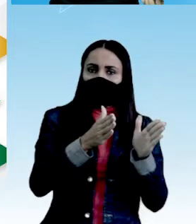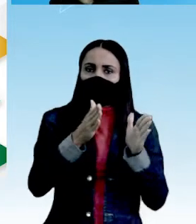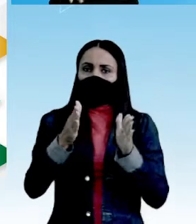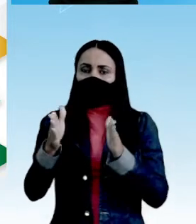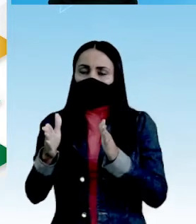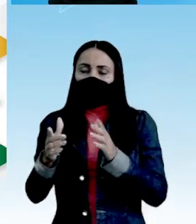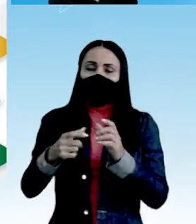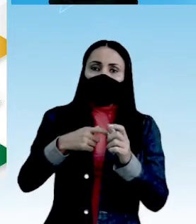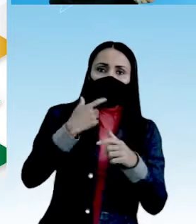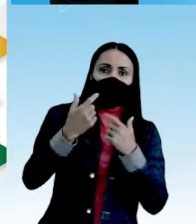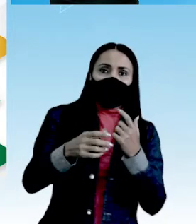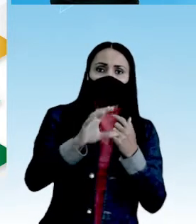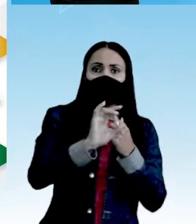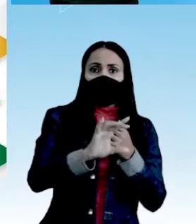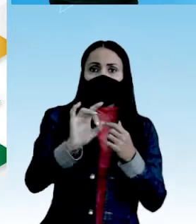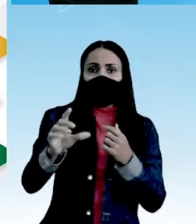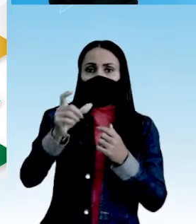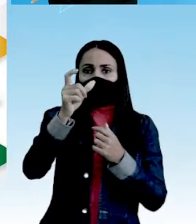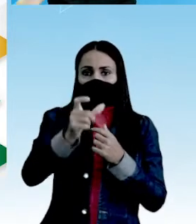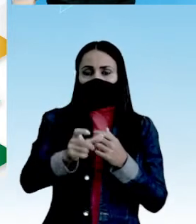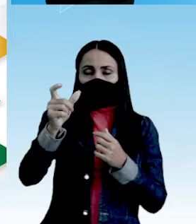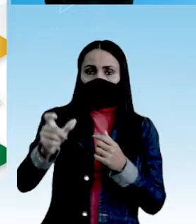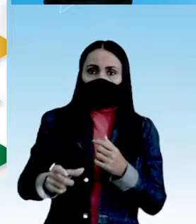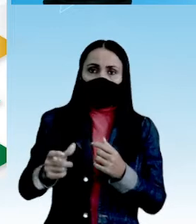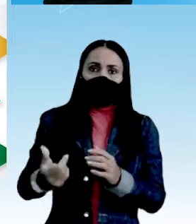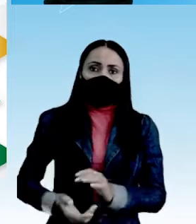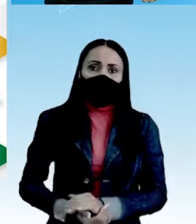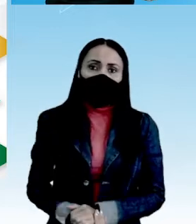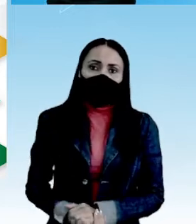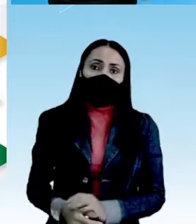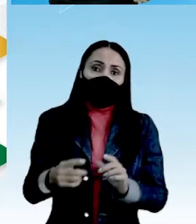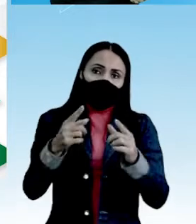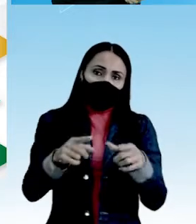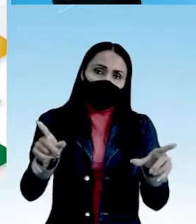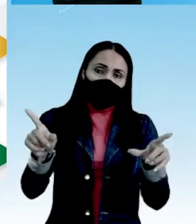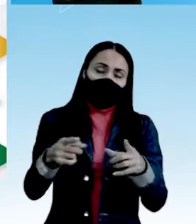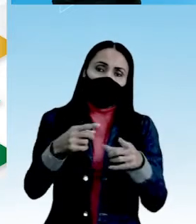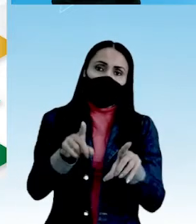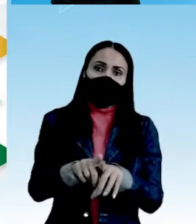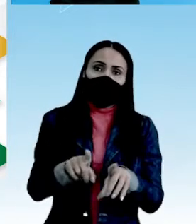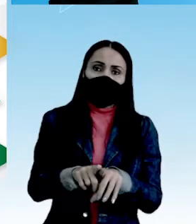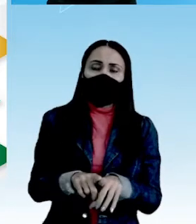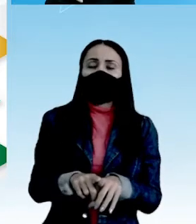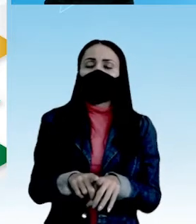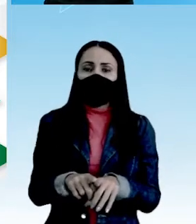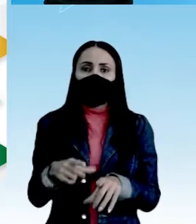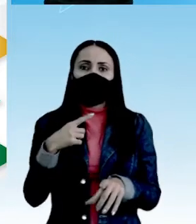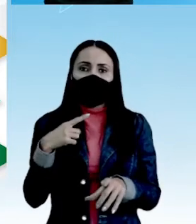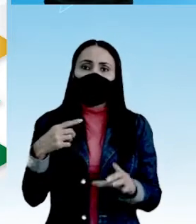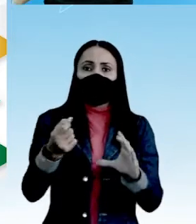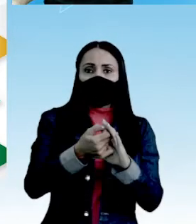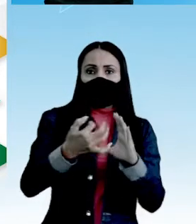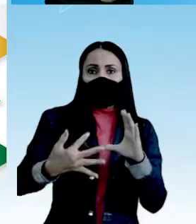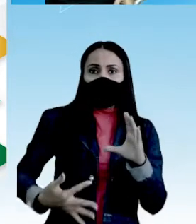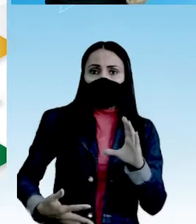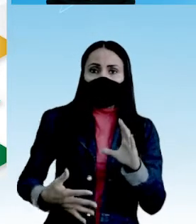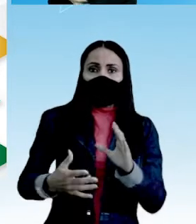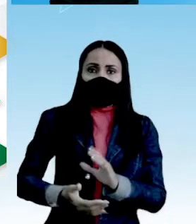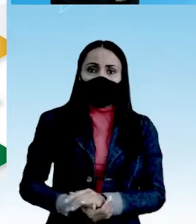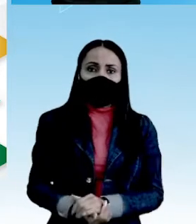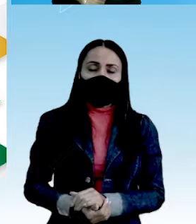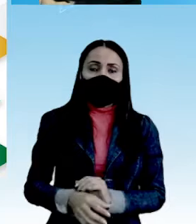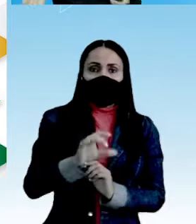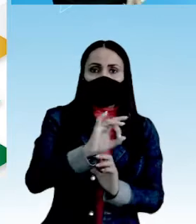dia, cada pessoa tem uma forma diferente. Então, na música, no canto, também vai ter características diferentes, né, para